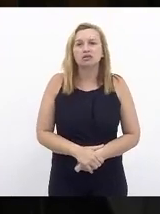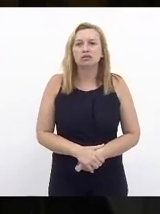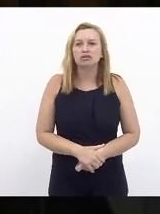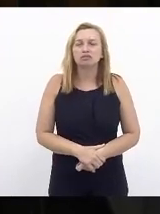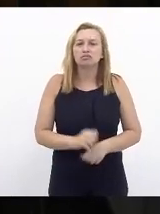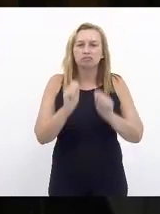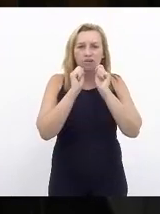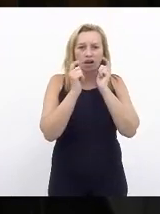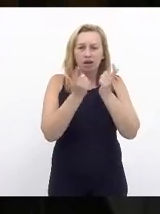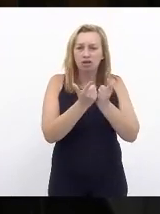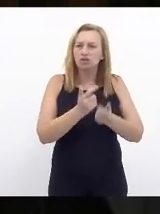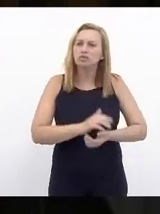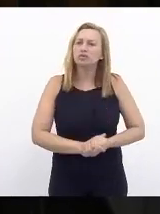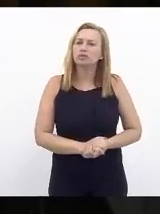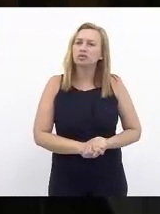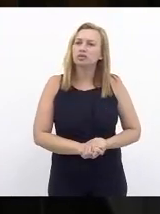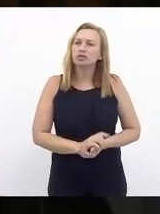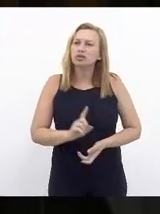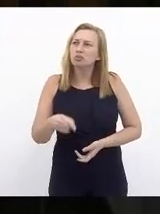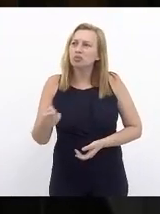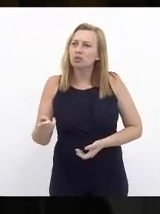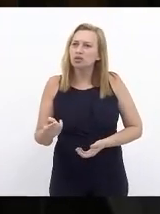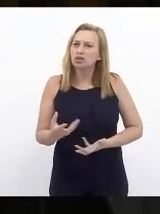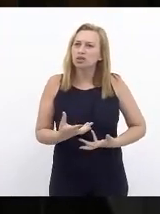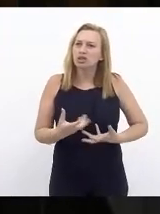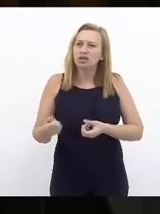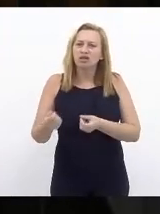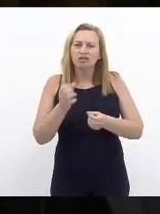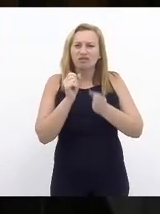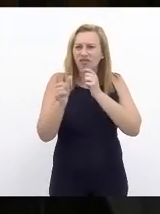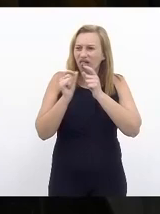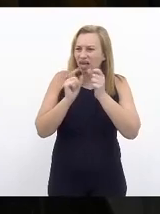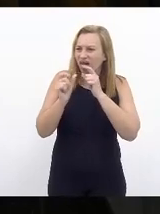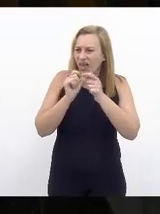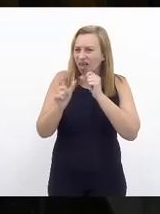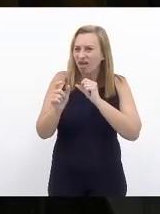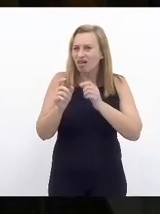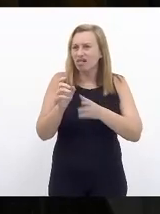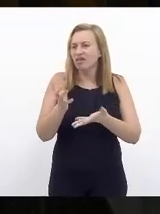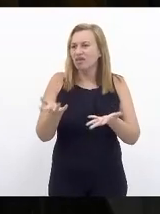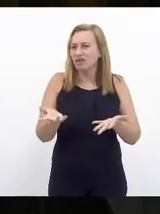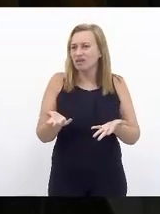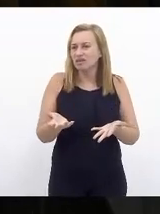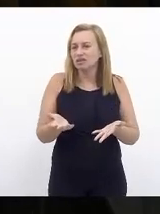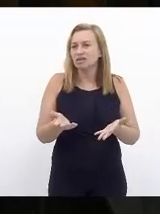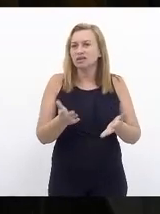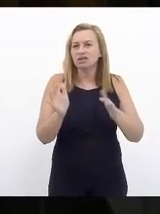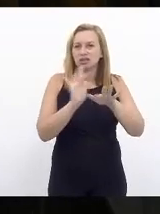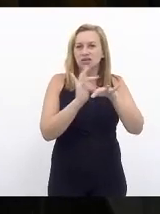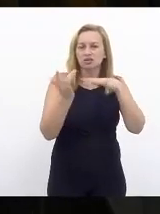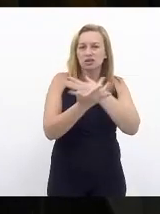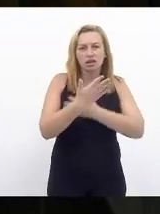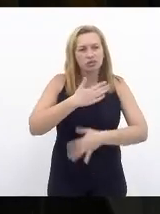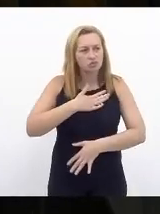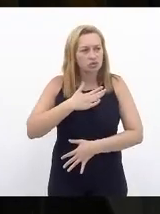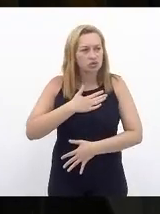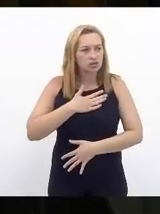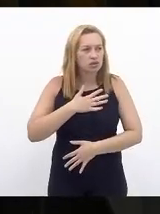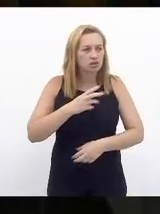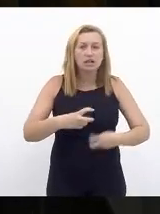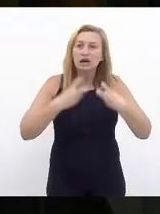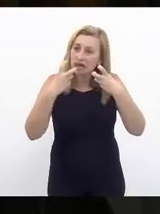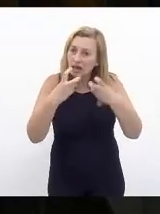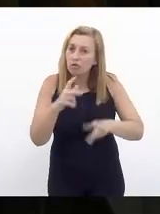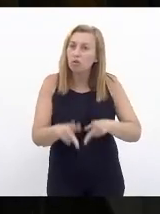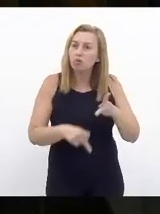da Alerj, após receber diversas reclamações nas minhas redes sociais e conclamo a